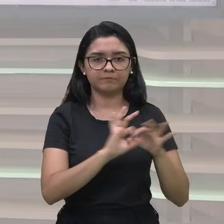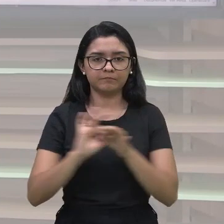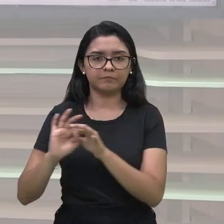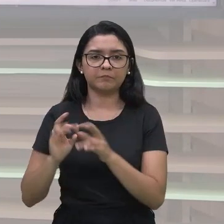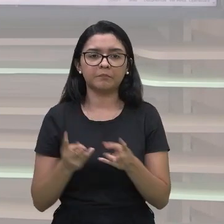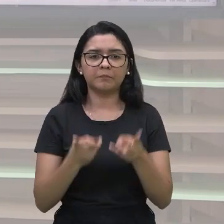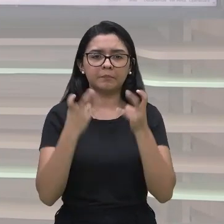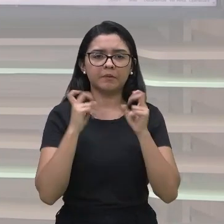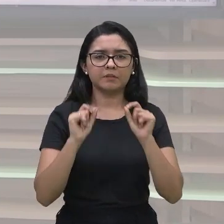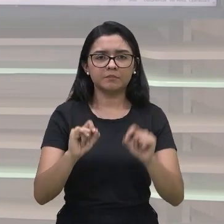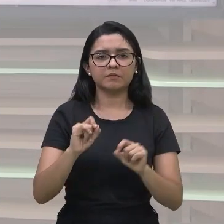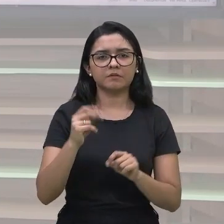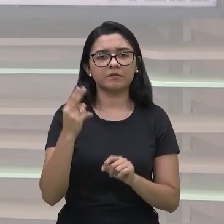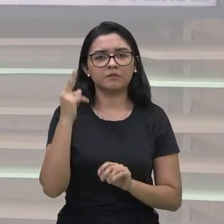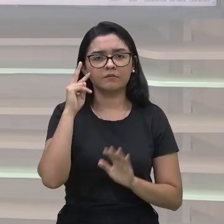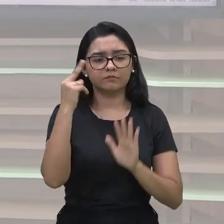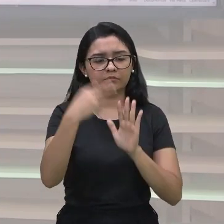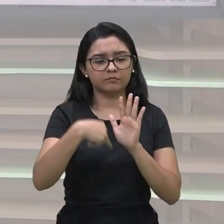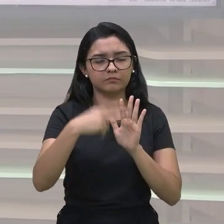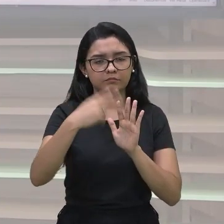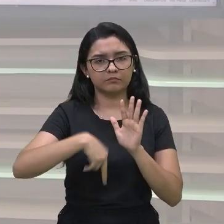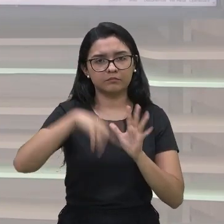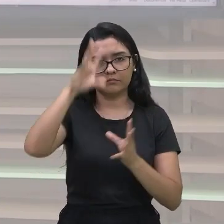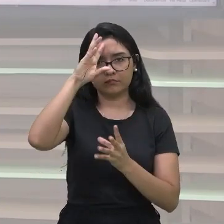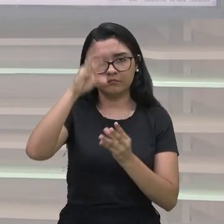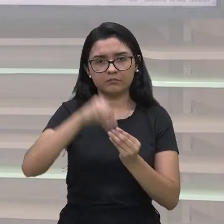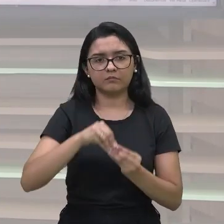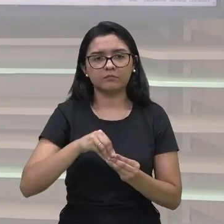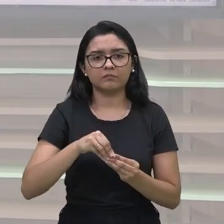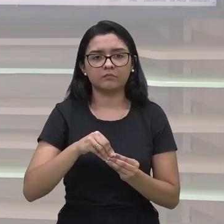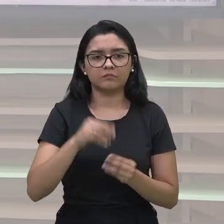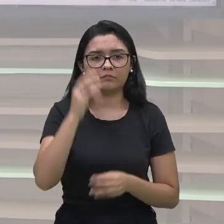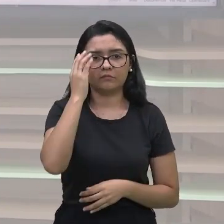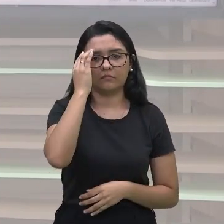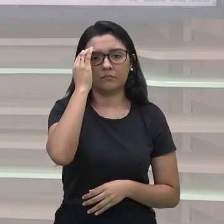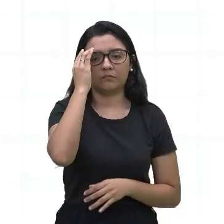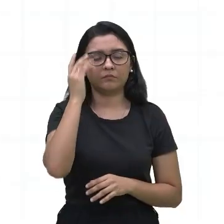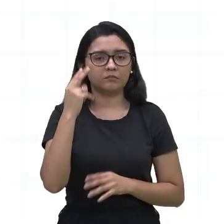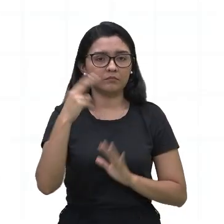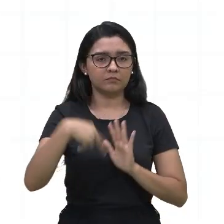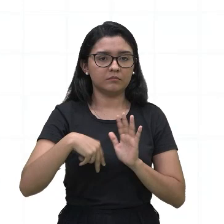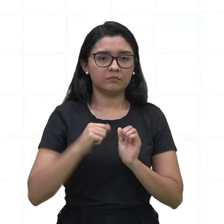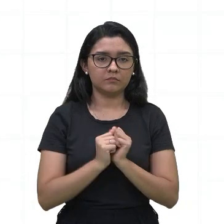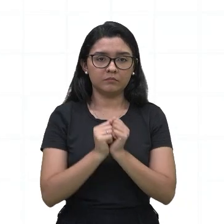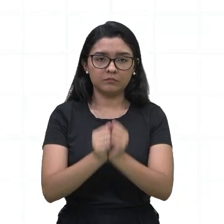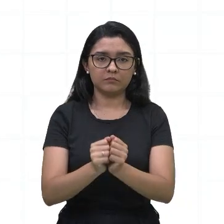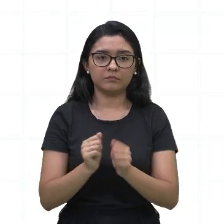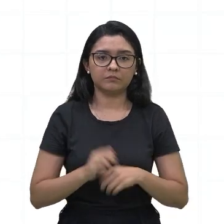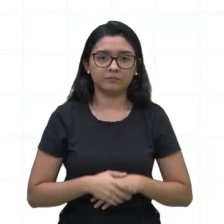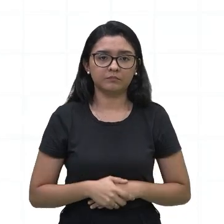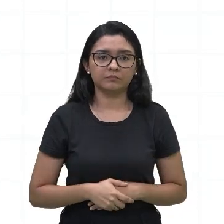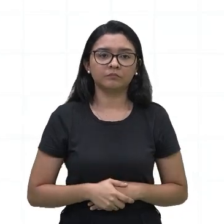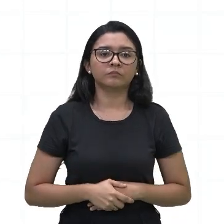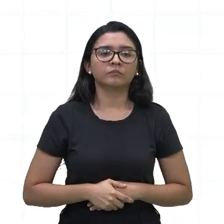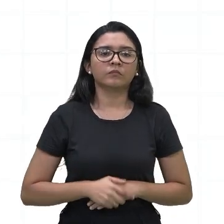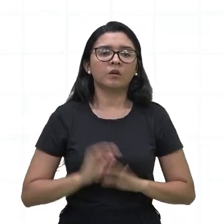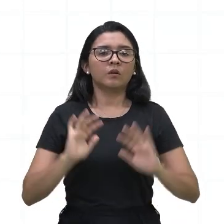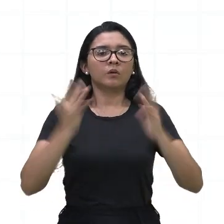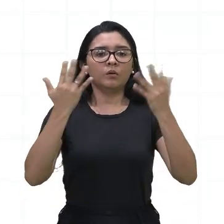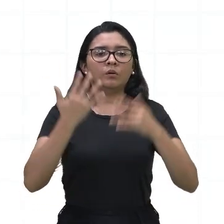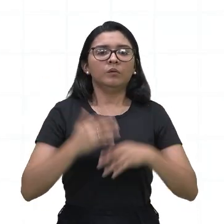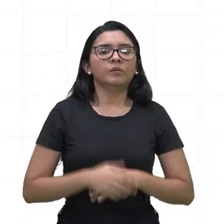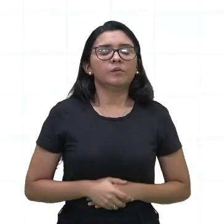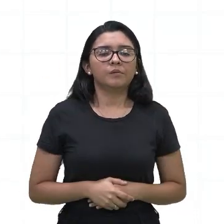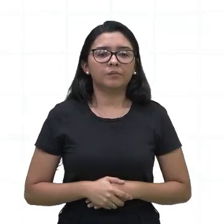veja se você consegue entender, compreender a mensagem. Observe aí e leia junto, olha só. O show,